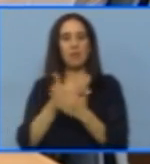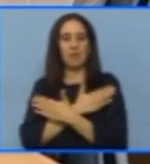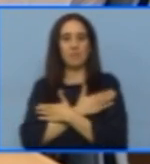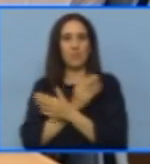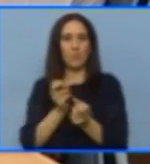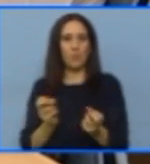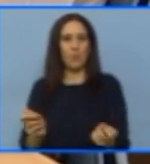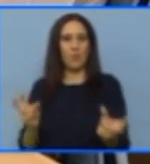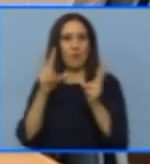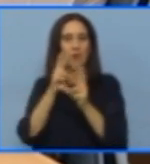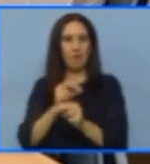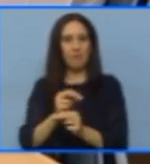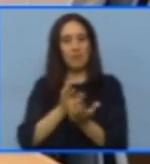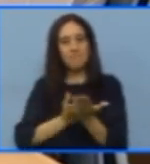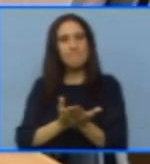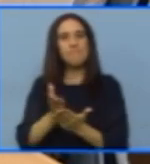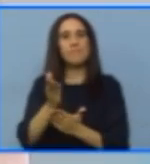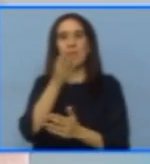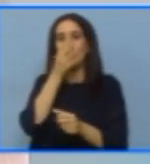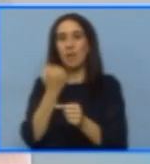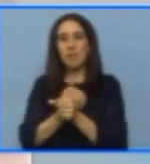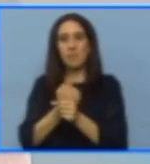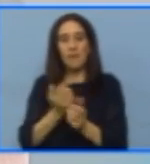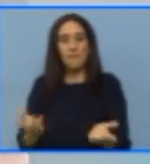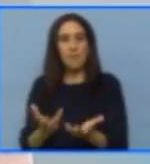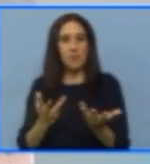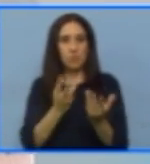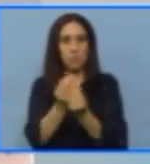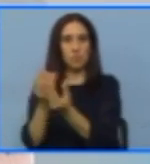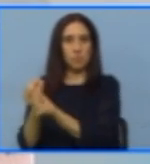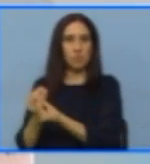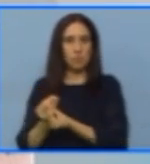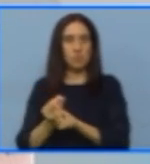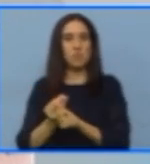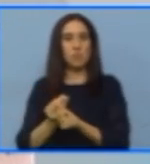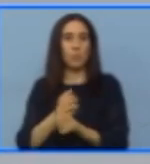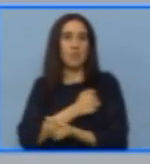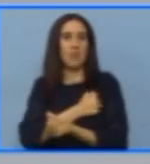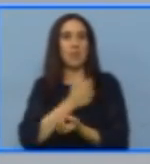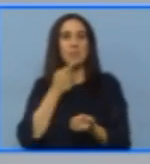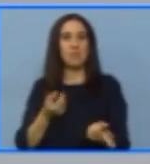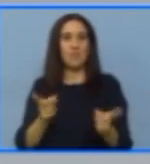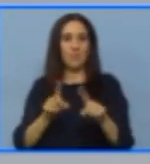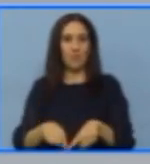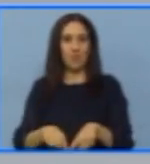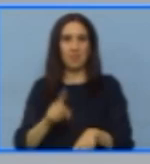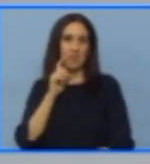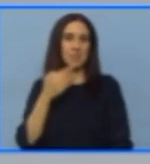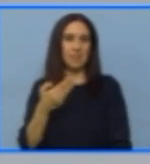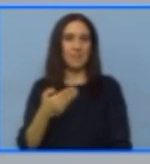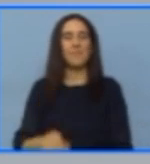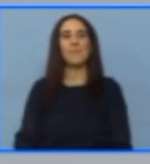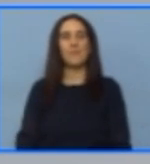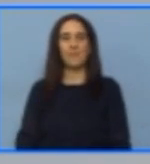amizades que perdurarão com atividades que eles hão de fazer uns com os outros quando voltarem às suas casas no dia 7.